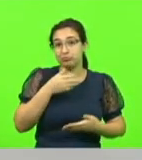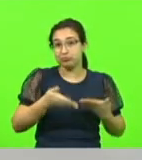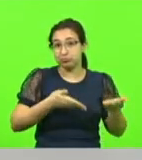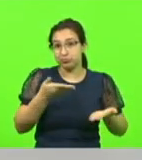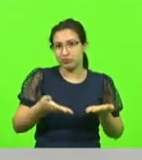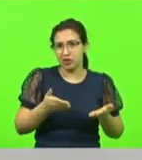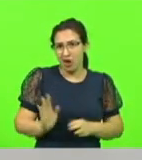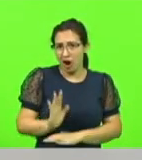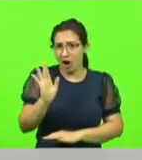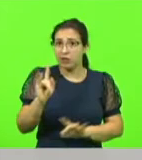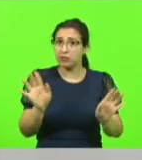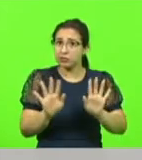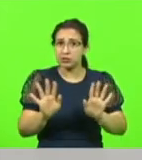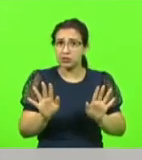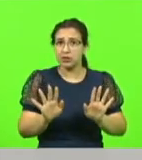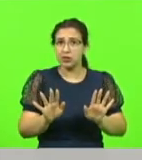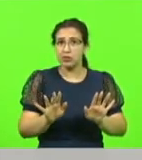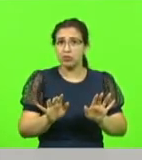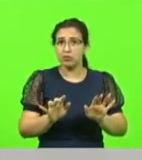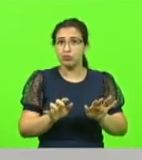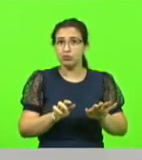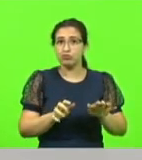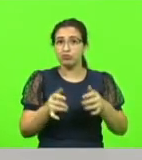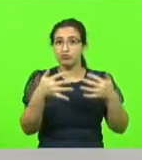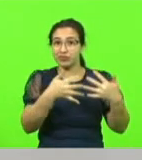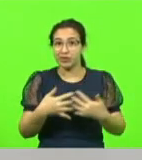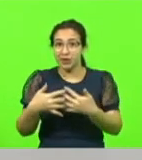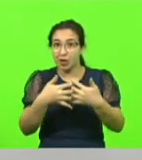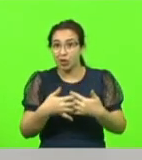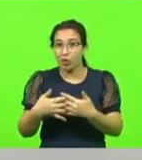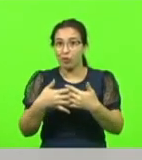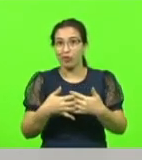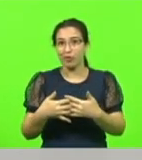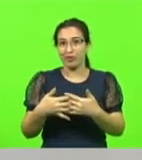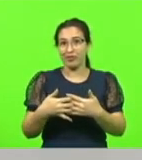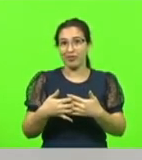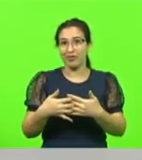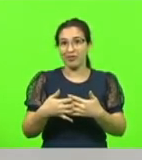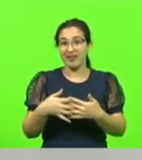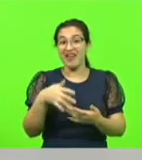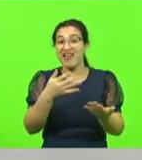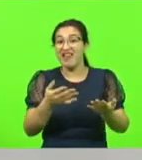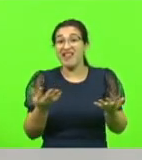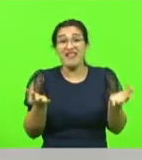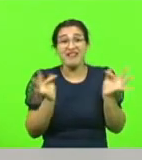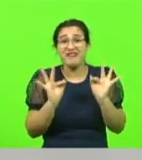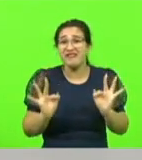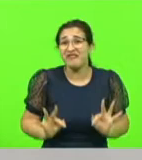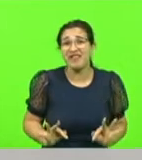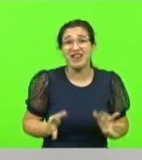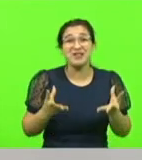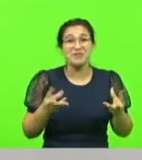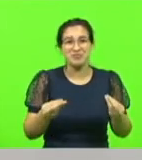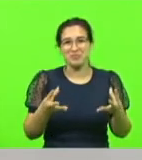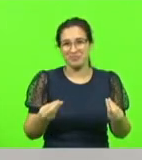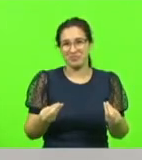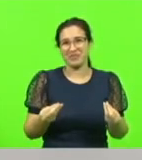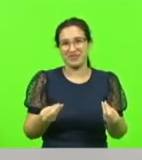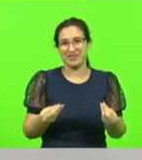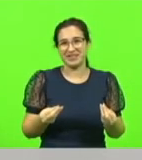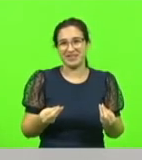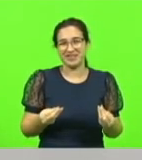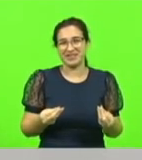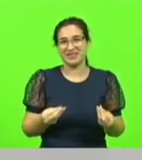um trator de plástico. Mas pensa numa festa de um guri com um pouquinho mais